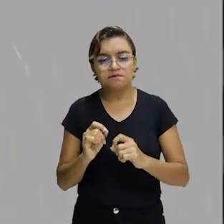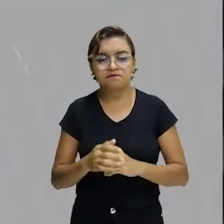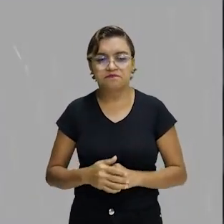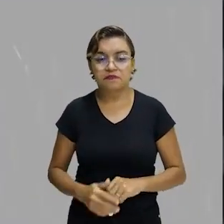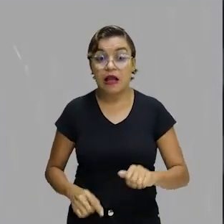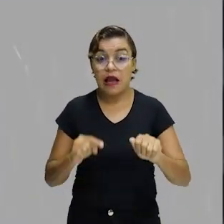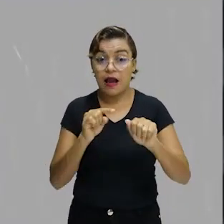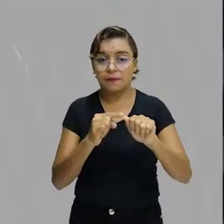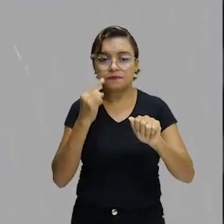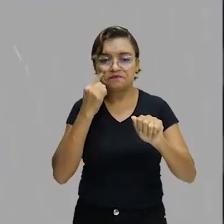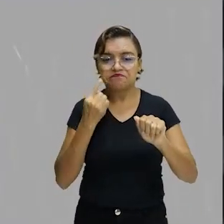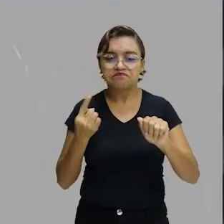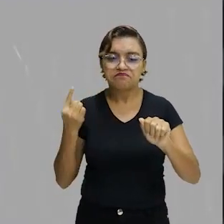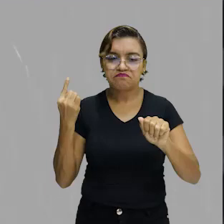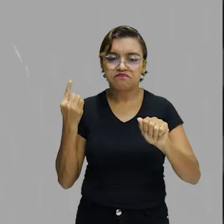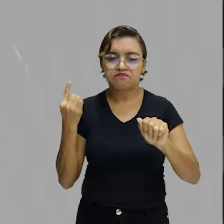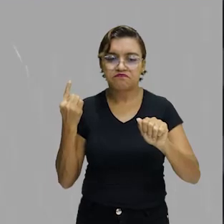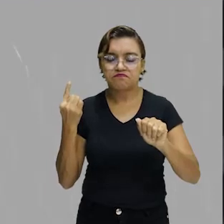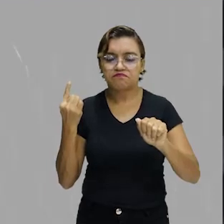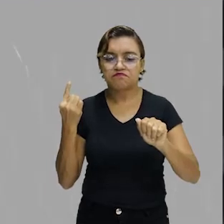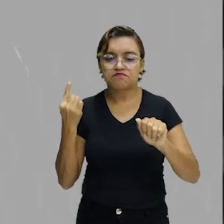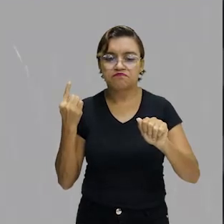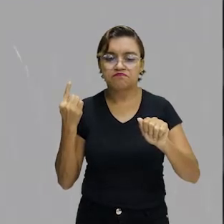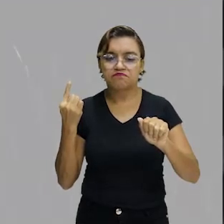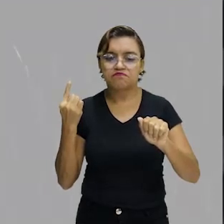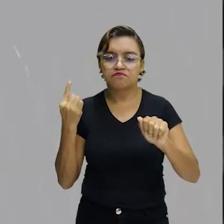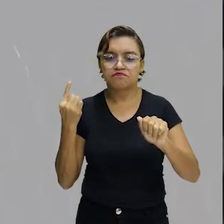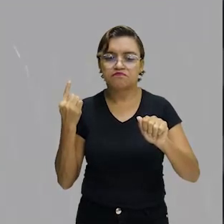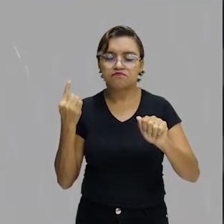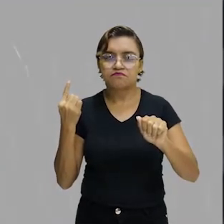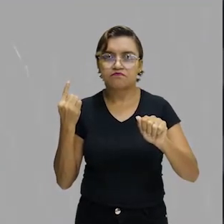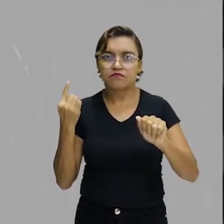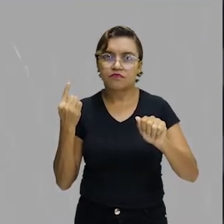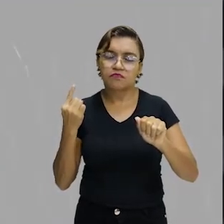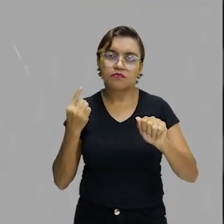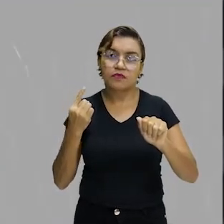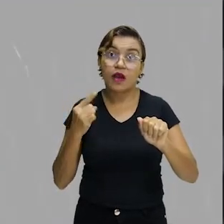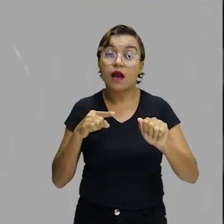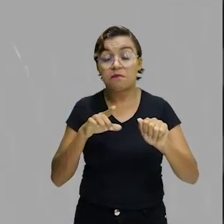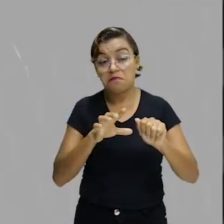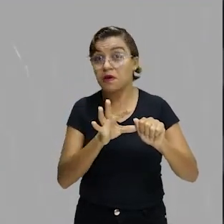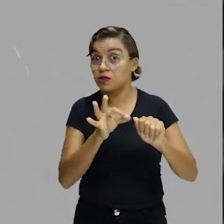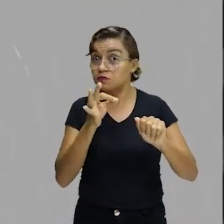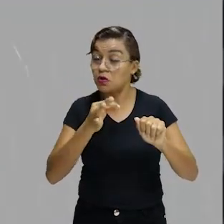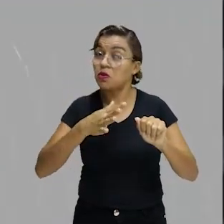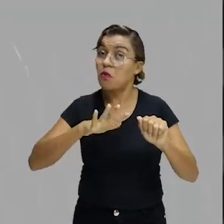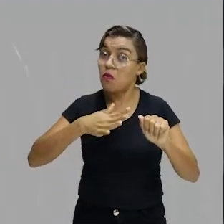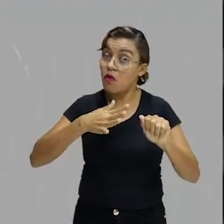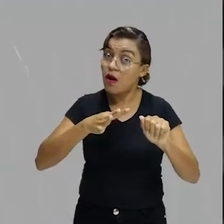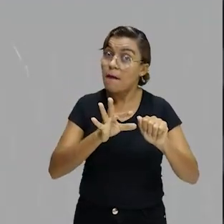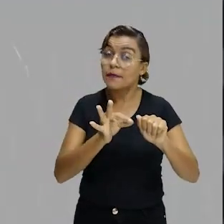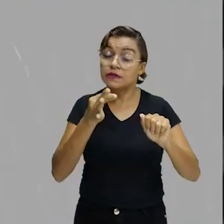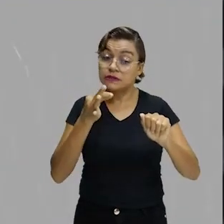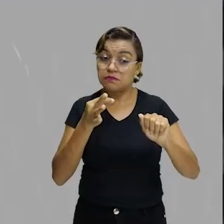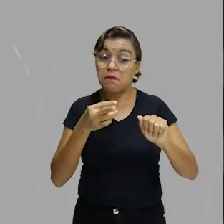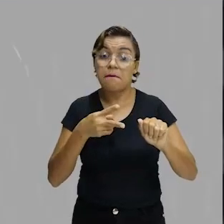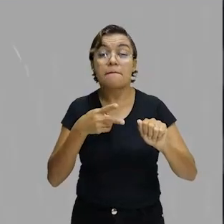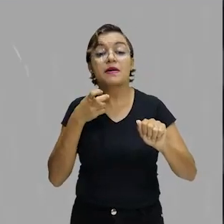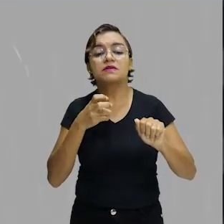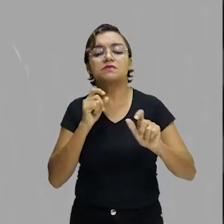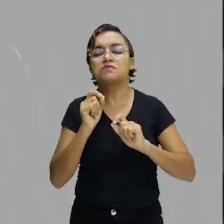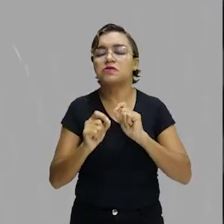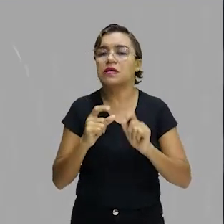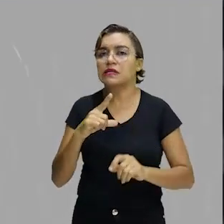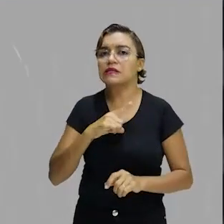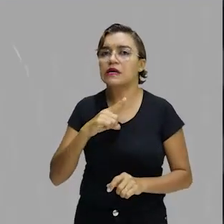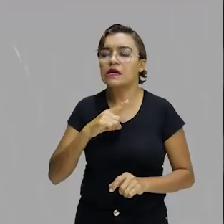Na letra A regra dos 3 termos. Provavelmente essa é a nossa resposta. Você vai perceber que aqui